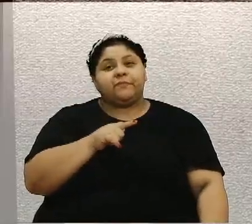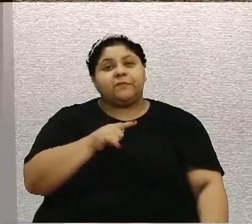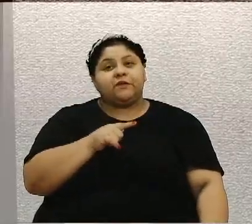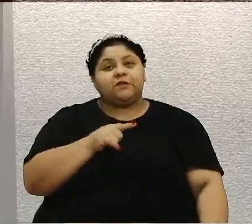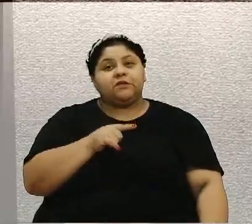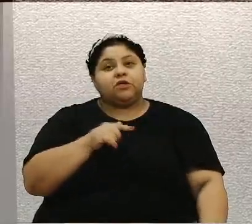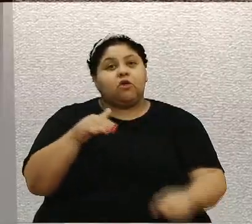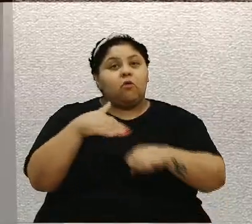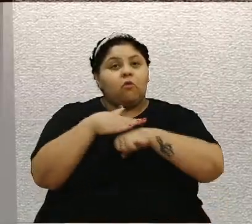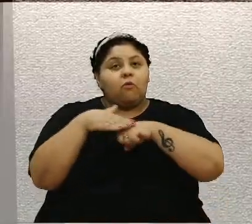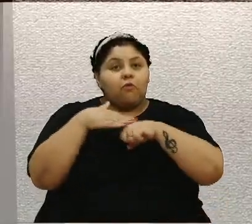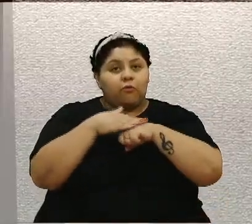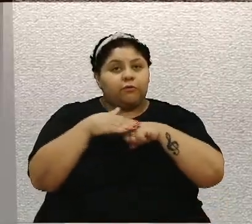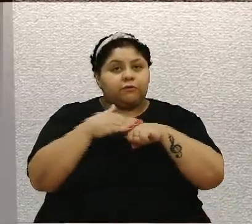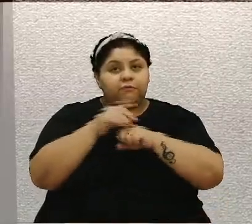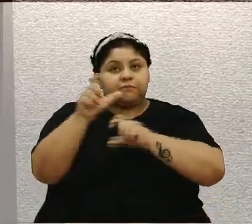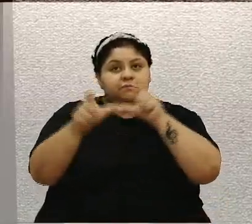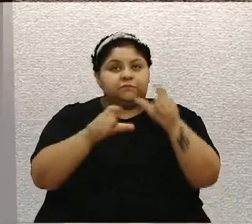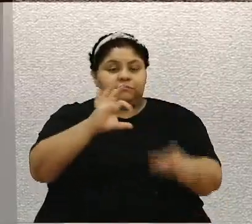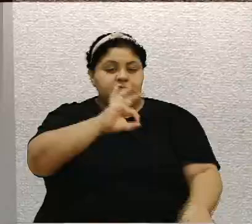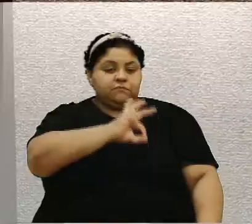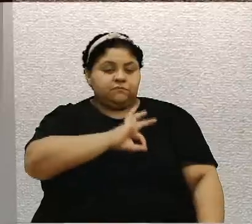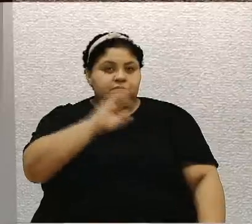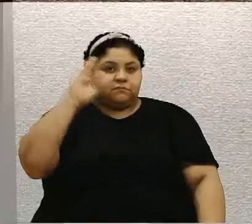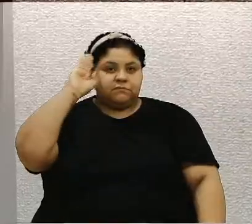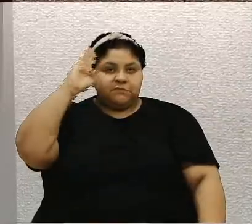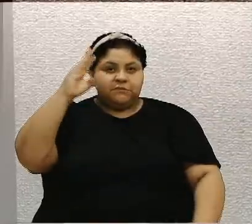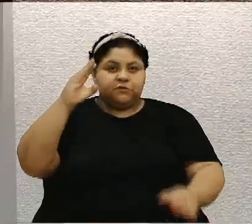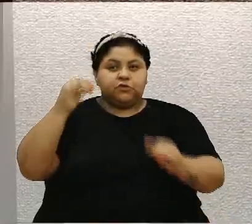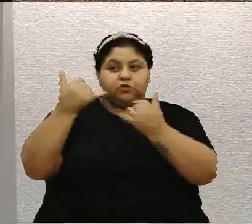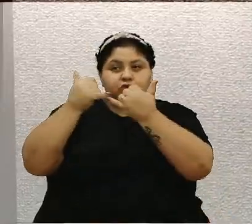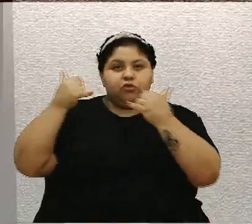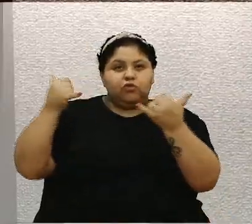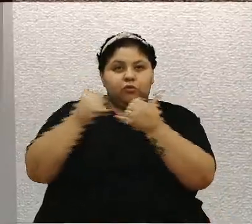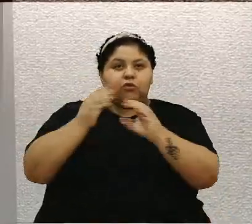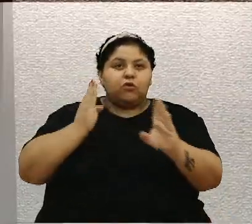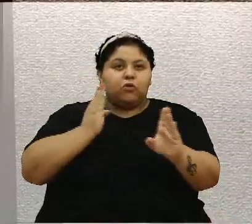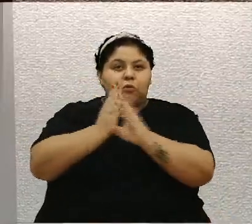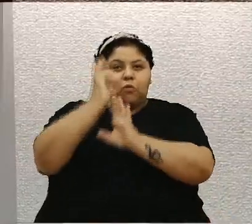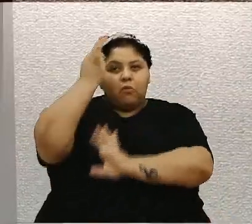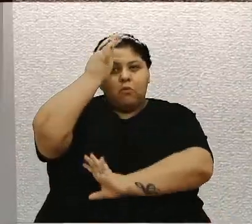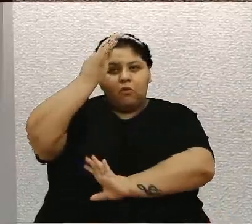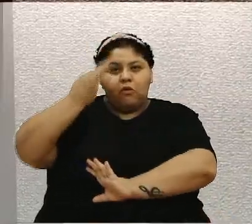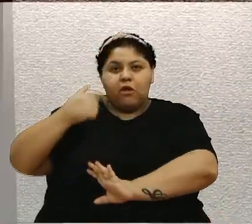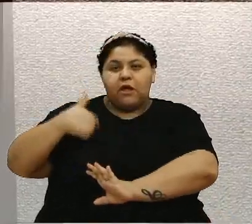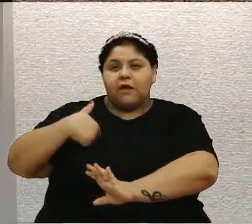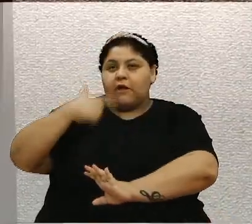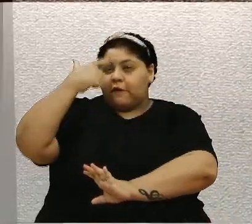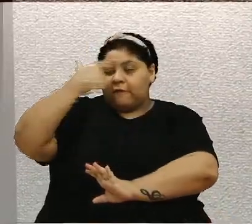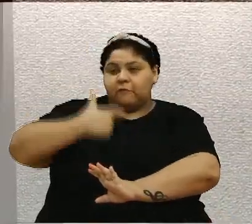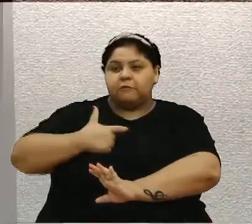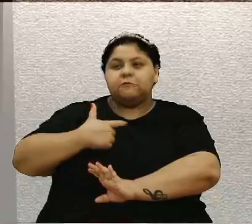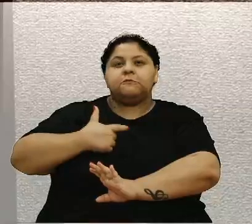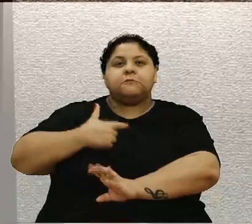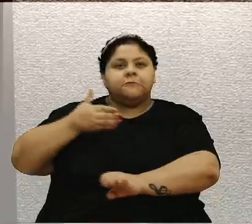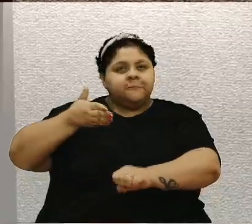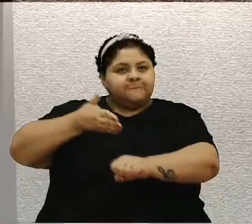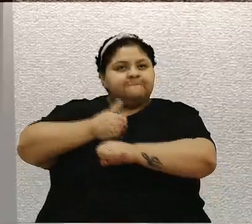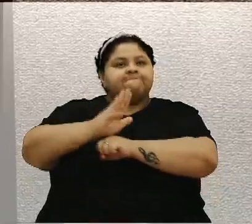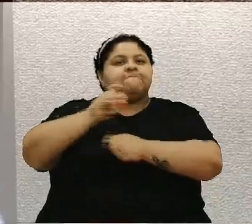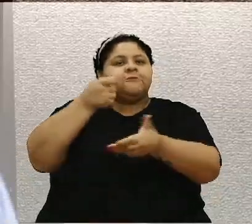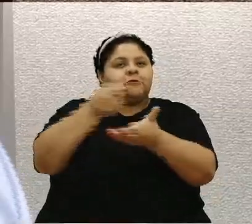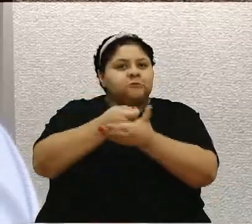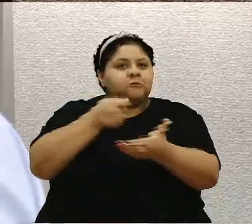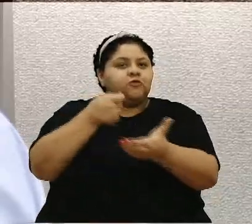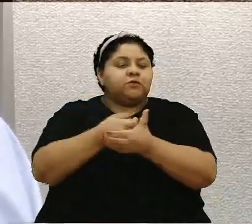conversar bastante com o pessoal da brigada, o pessoal do choque e encontrar um entendimento que eu sou favorável que a gente vá à luta agora